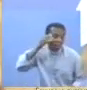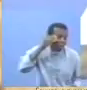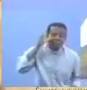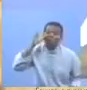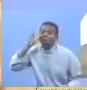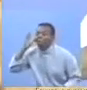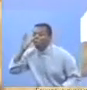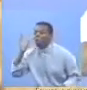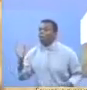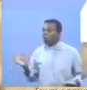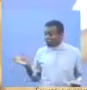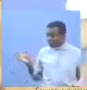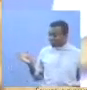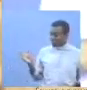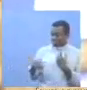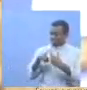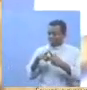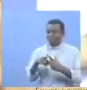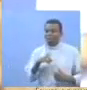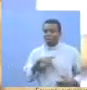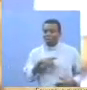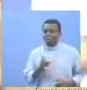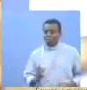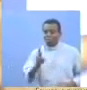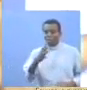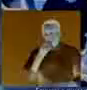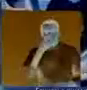festa, de repente ele ficou impressionado. Falou, mas será que eu tenho tanto amigo assim?